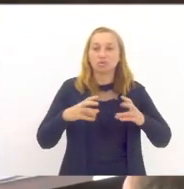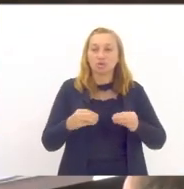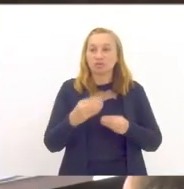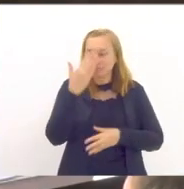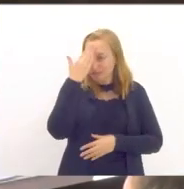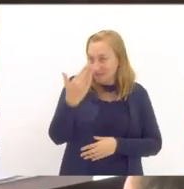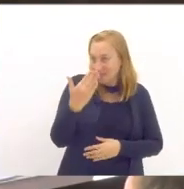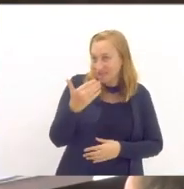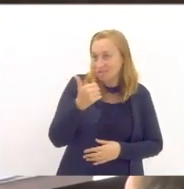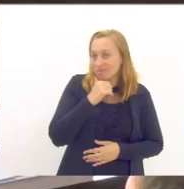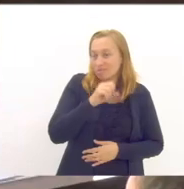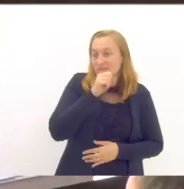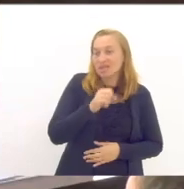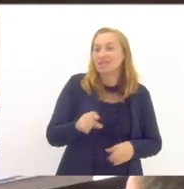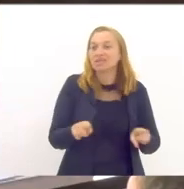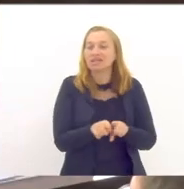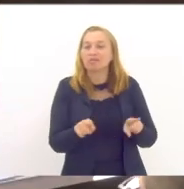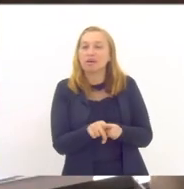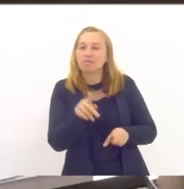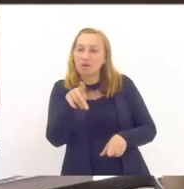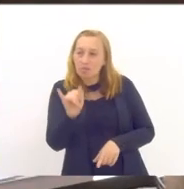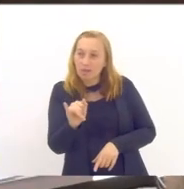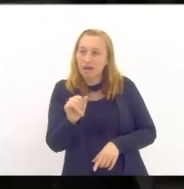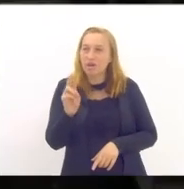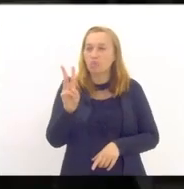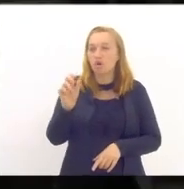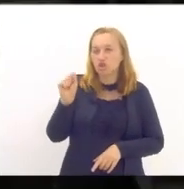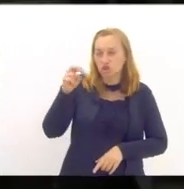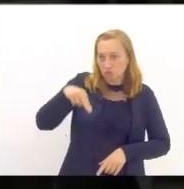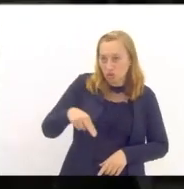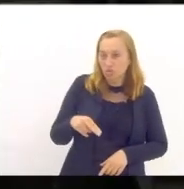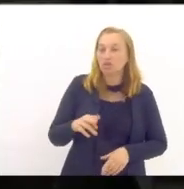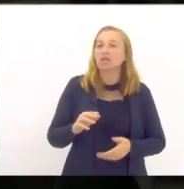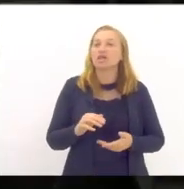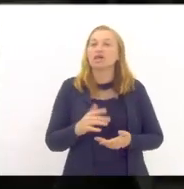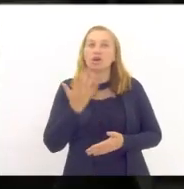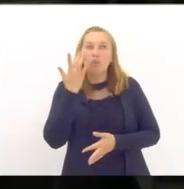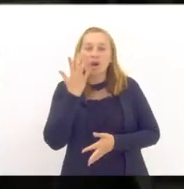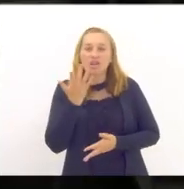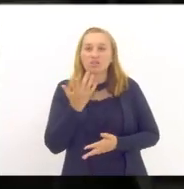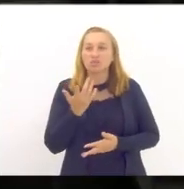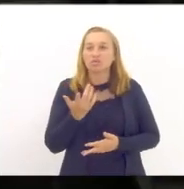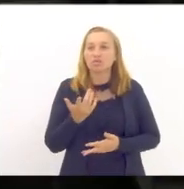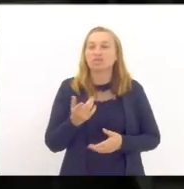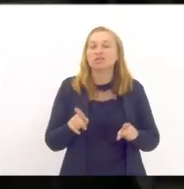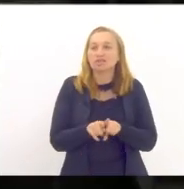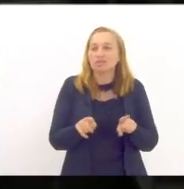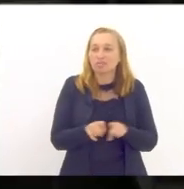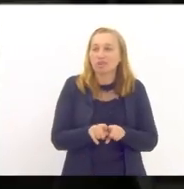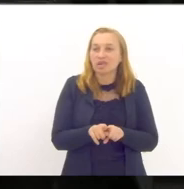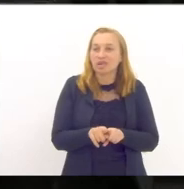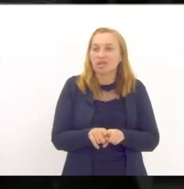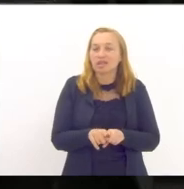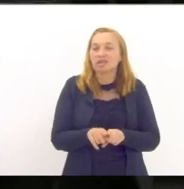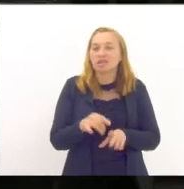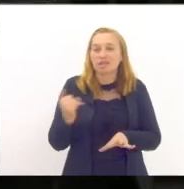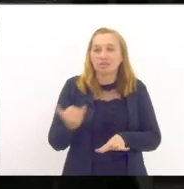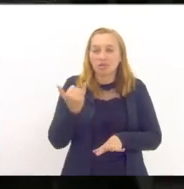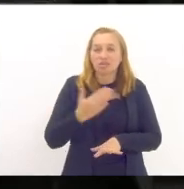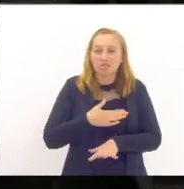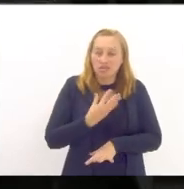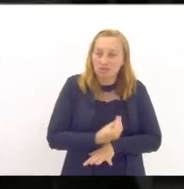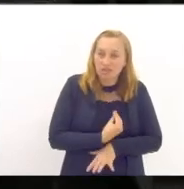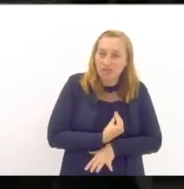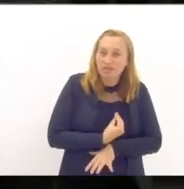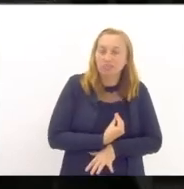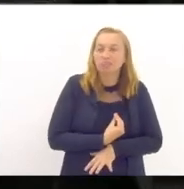Obrigado, mãe. Queria agradecer meu pai, Washington, que eu acho que também tem uma participação muito importante